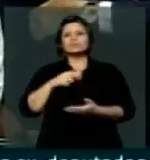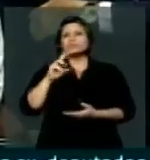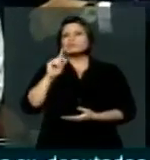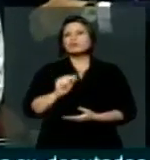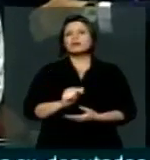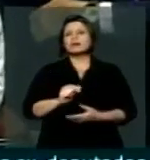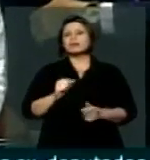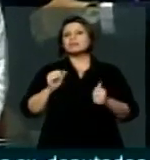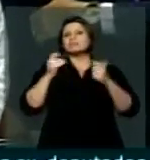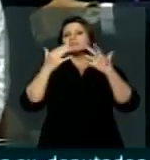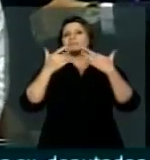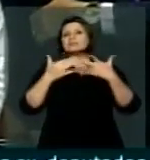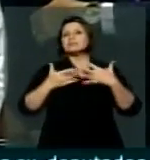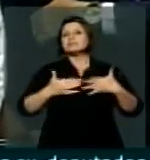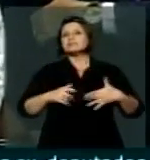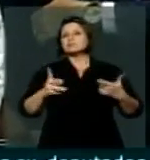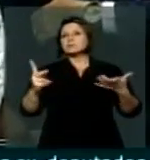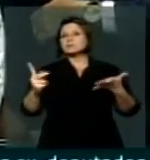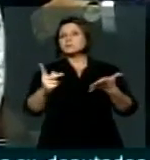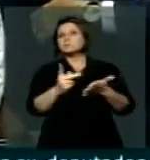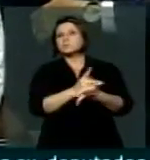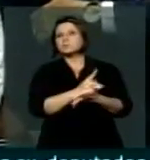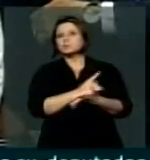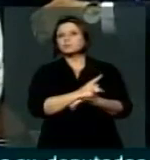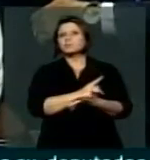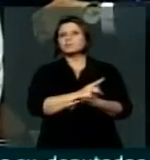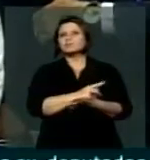ou a quase inexplicável passagem